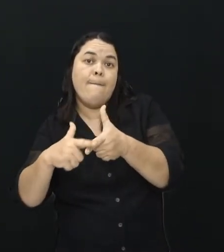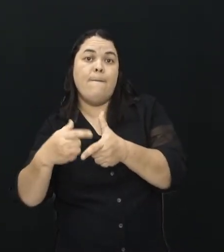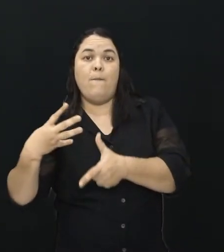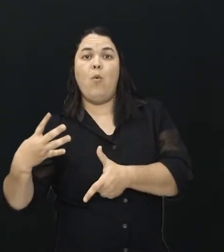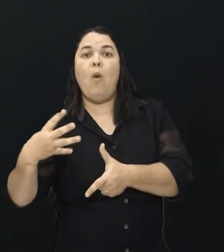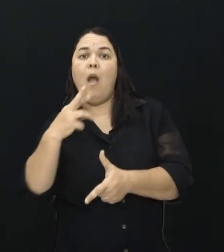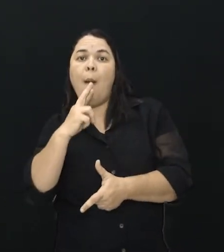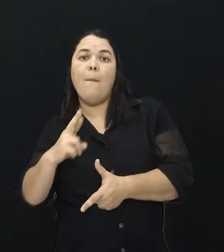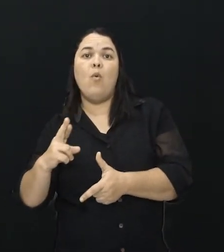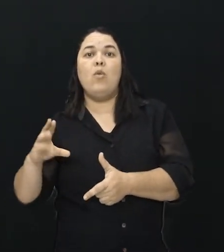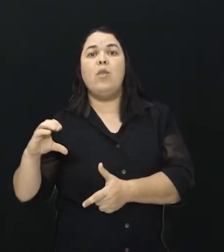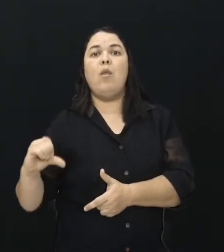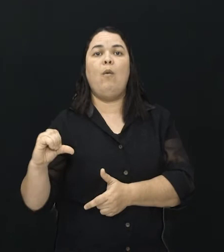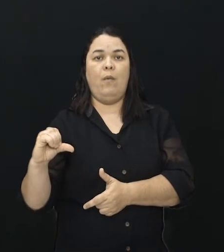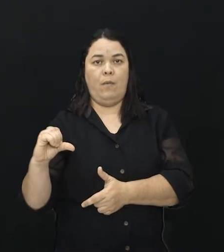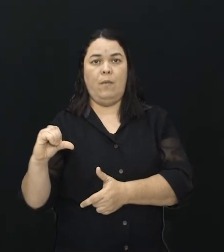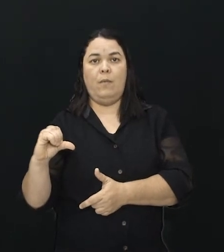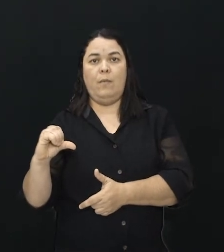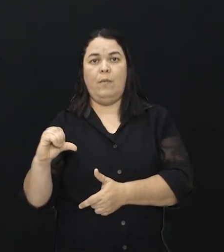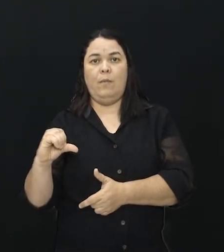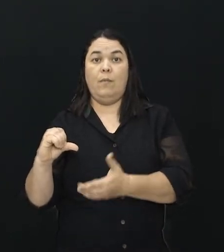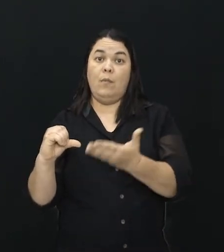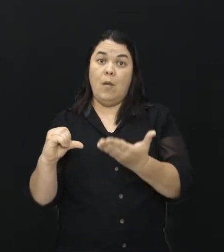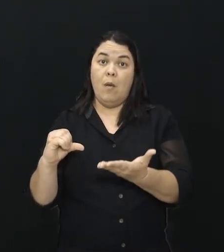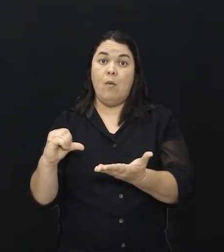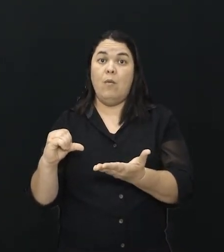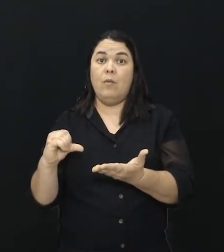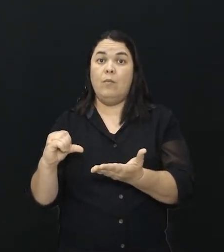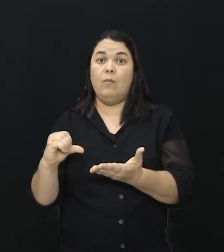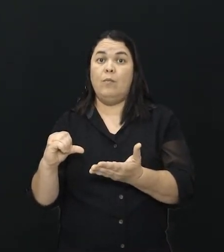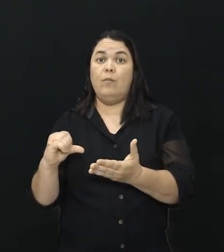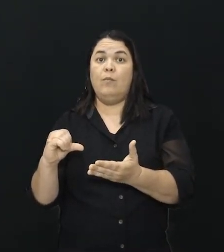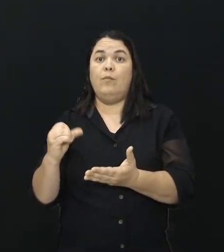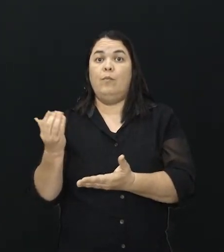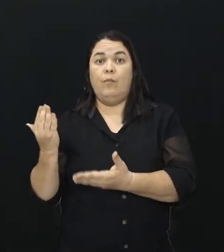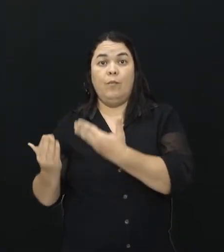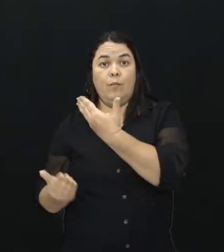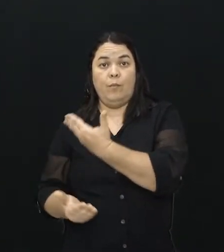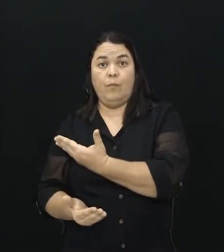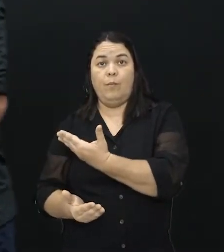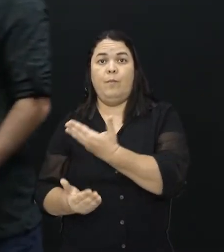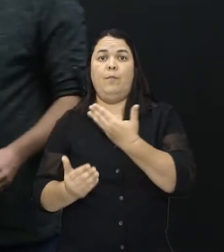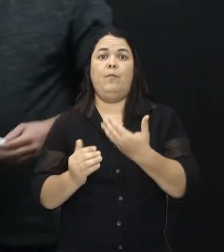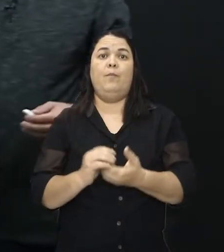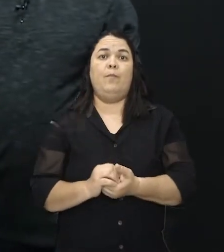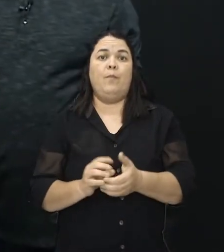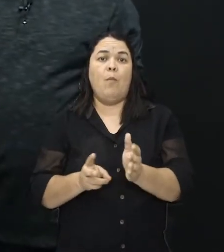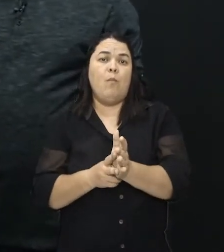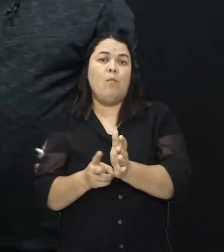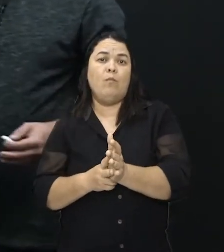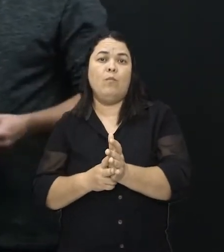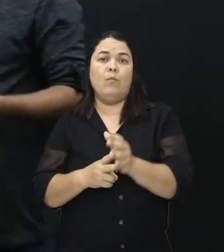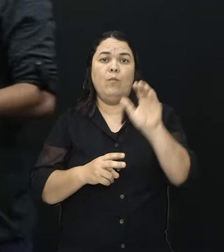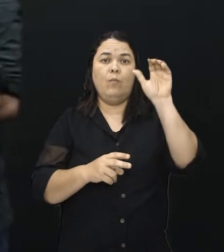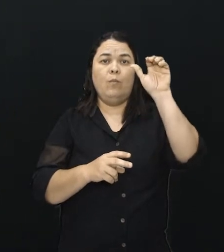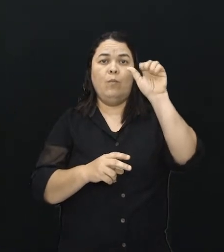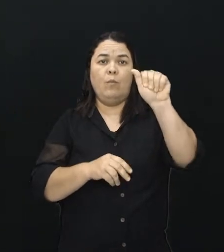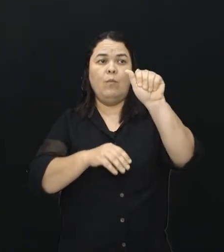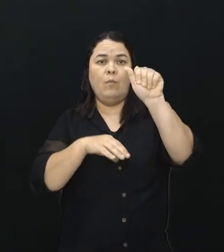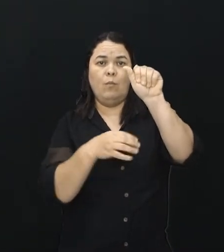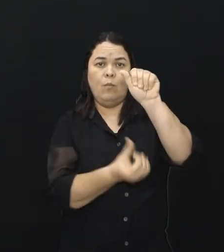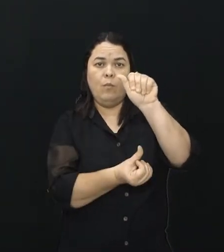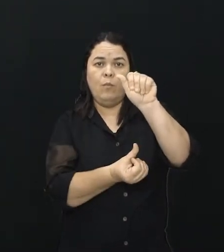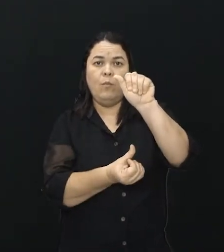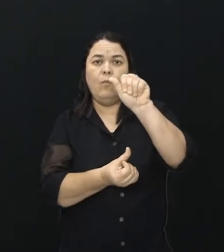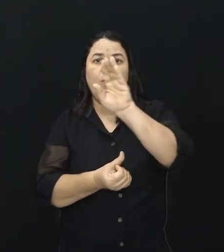igual a 9. Então, teremos agora uma outra proporção, onde ela é igual a sobre 6, igual